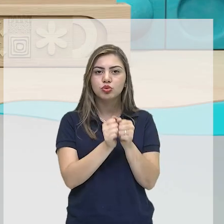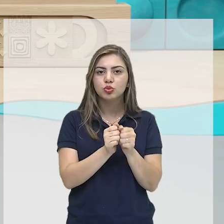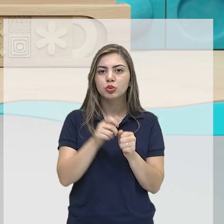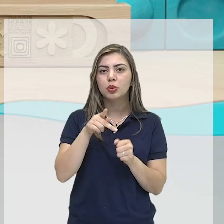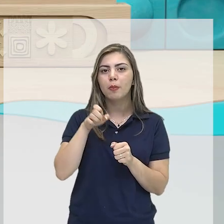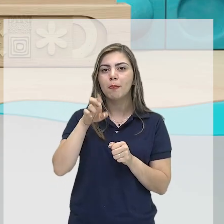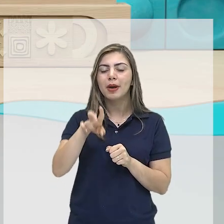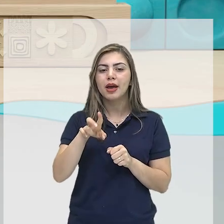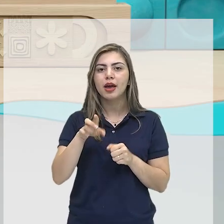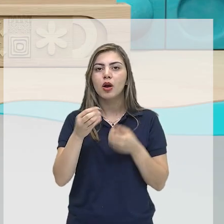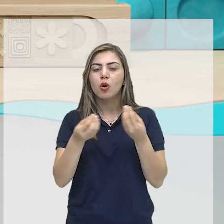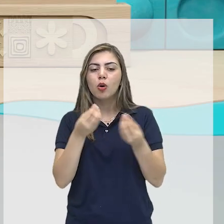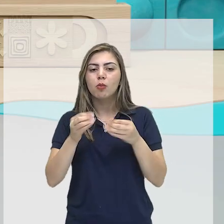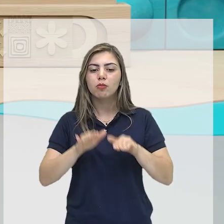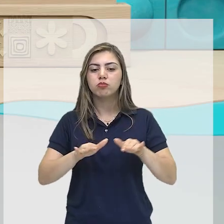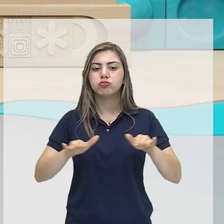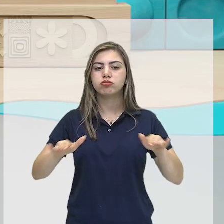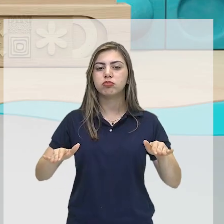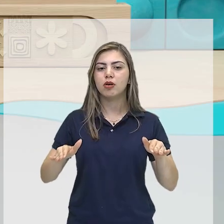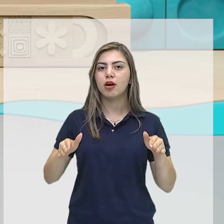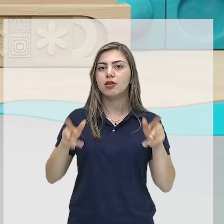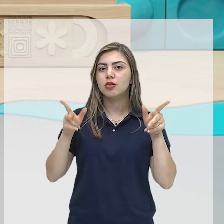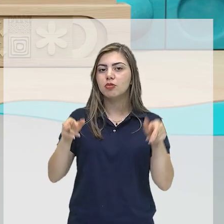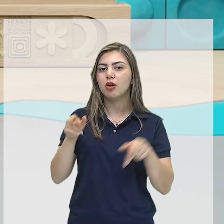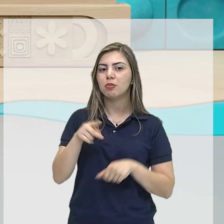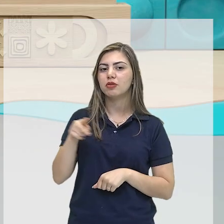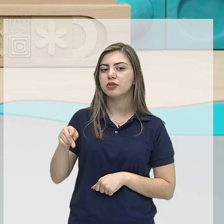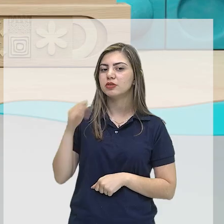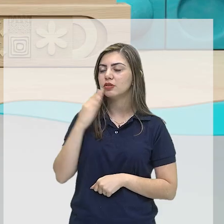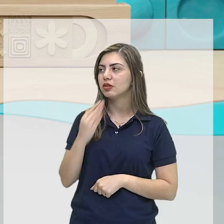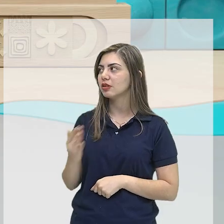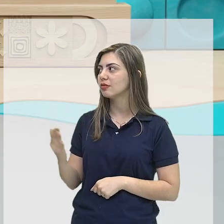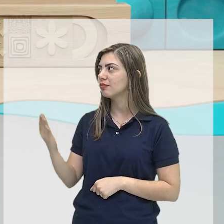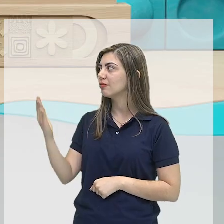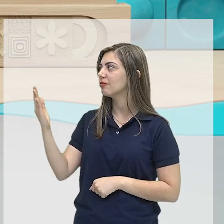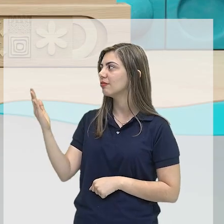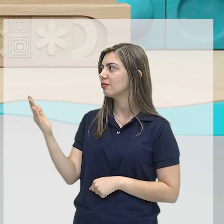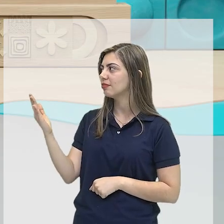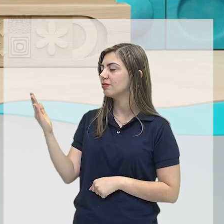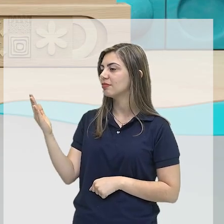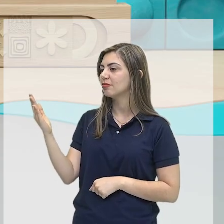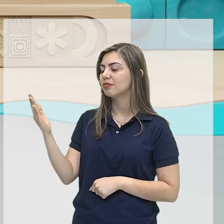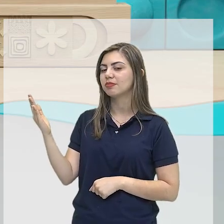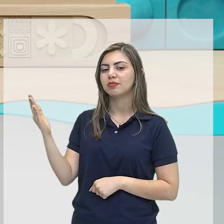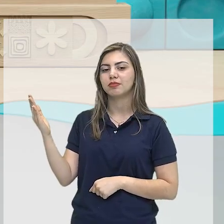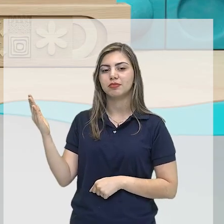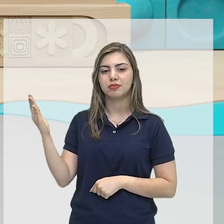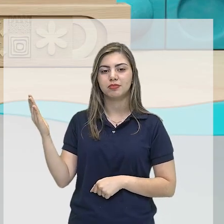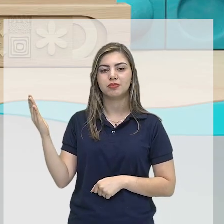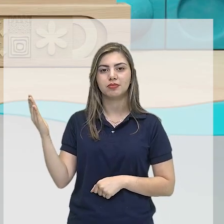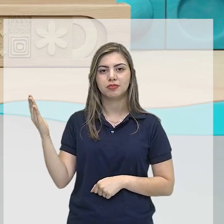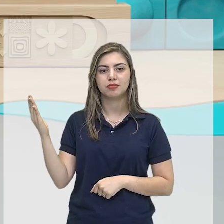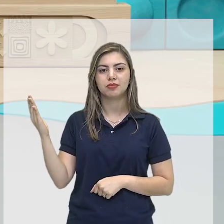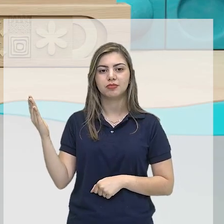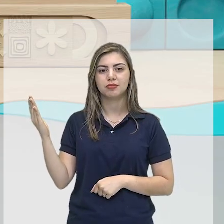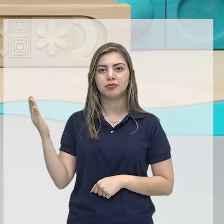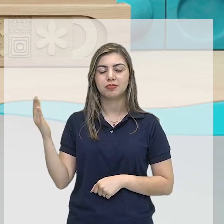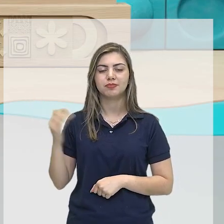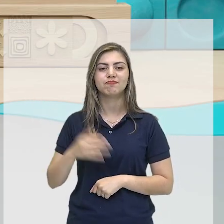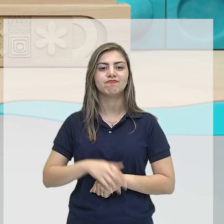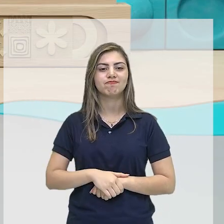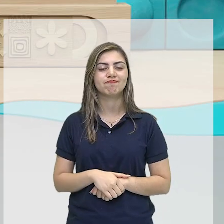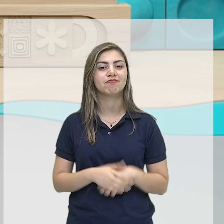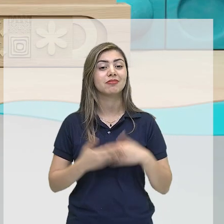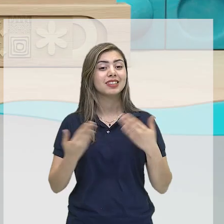ó, uma abertura, né? Os joelhos mais próximos, os pés mais afastados. Isso causa todo um desequilíbrio aqui na